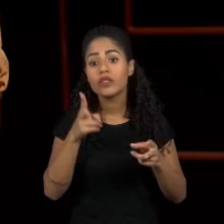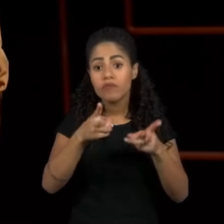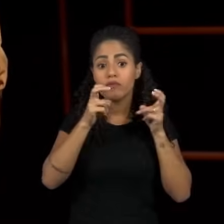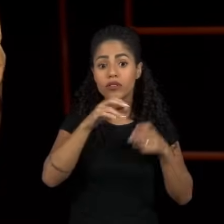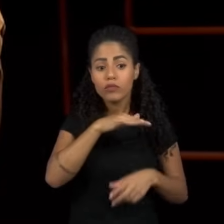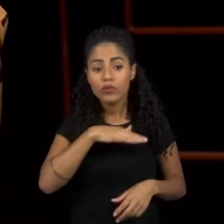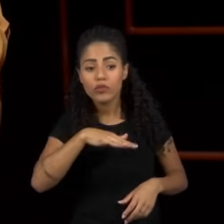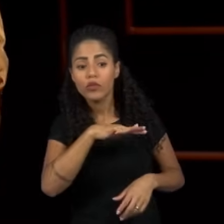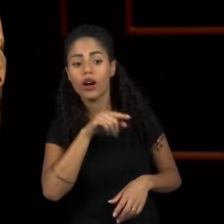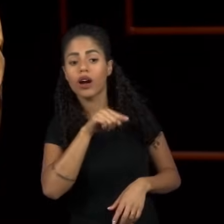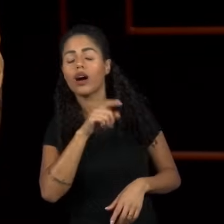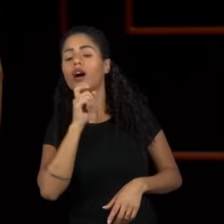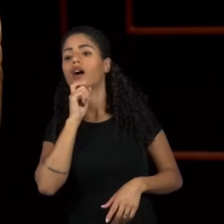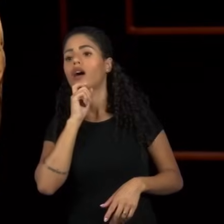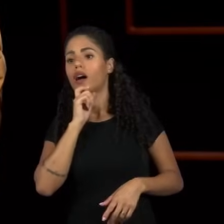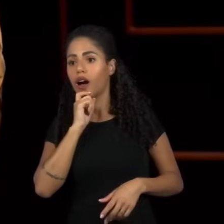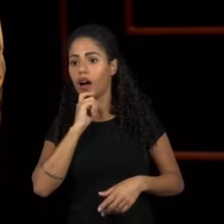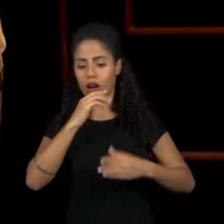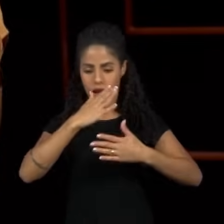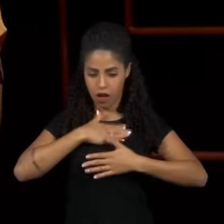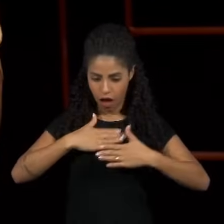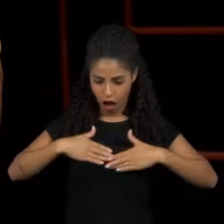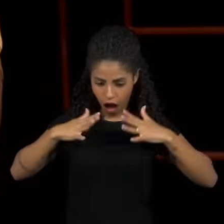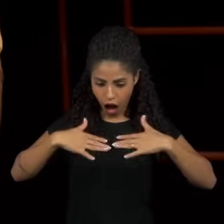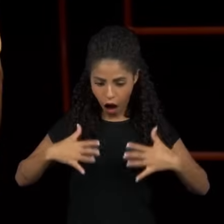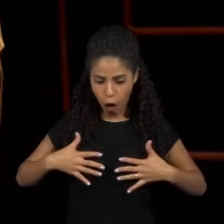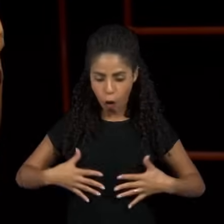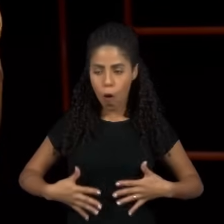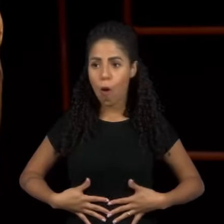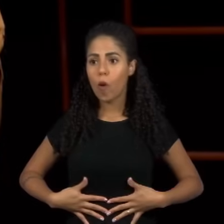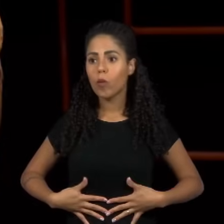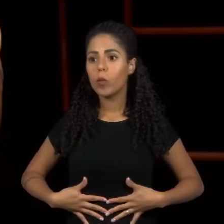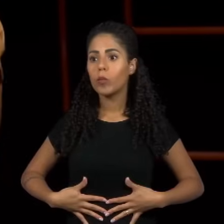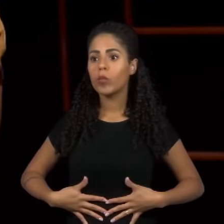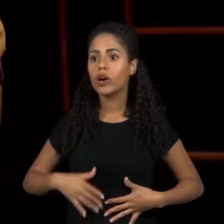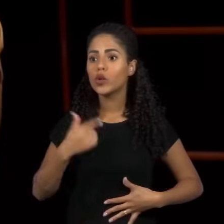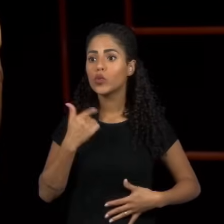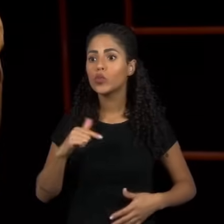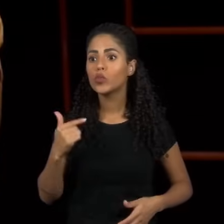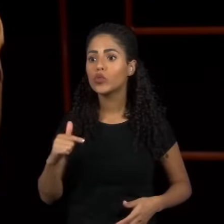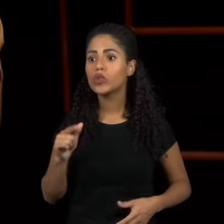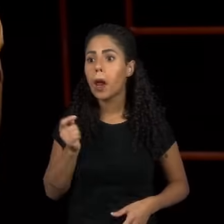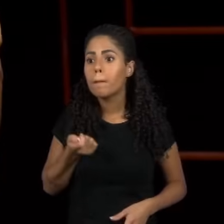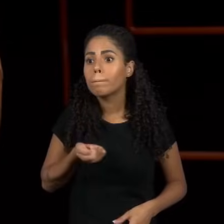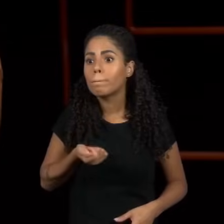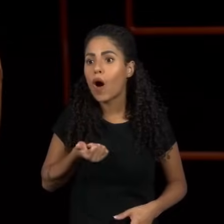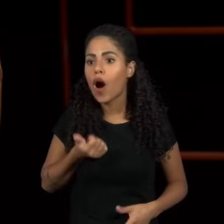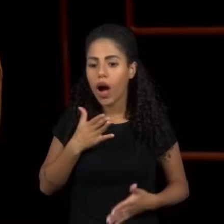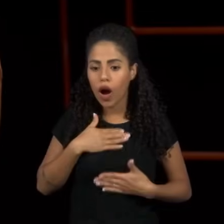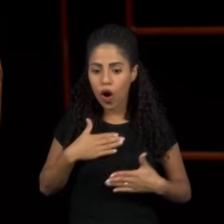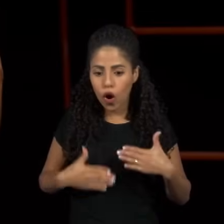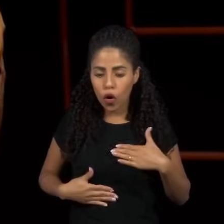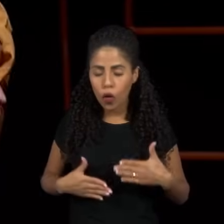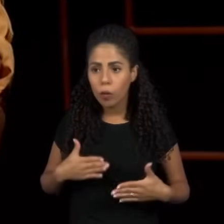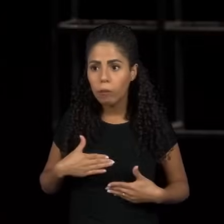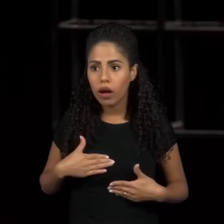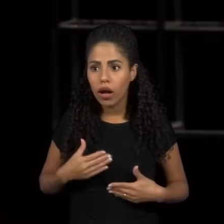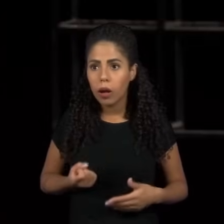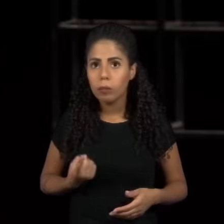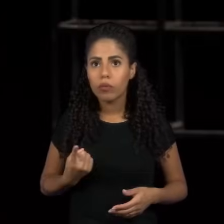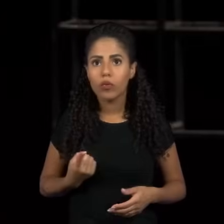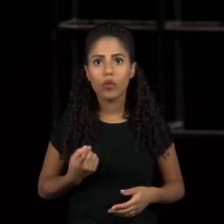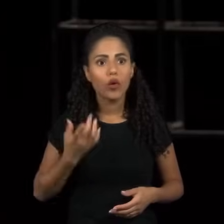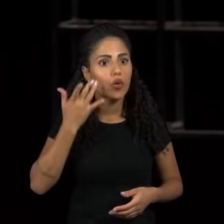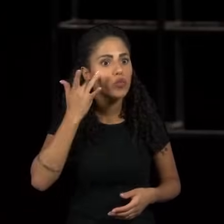cenário, que a gente viu a roupa ou a falta de roupa, porque era sem roupa, com tinta no corpo. É. Vocês não